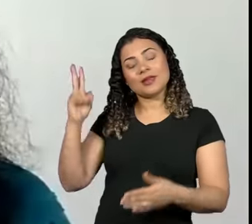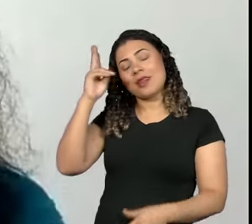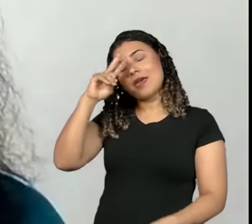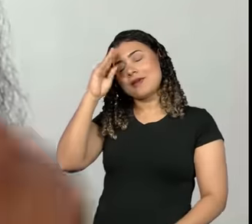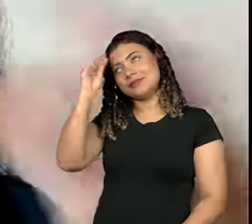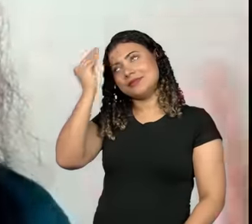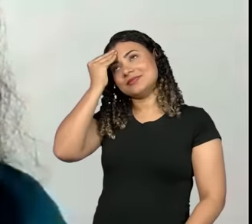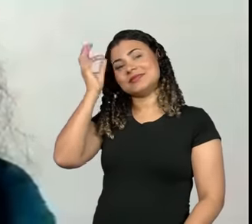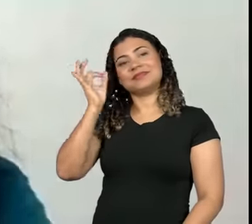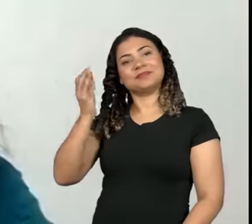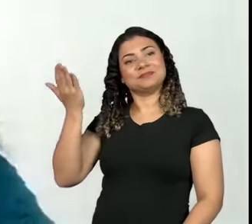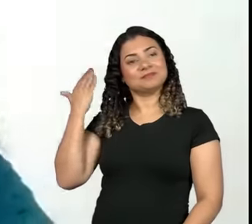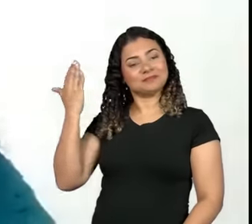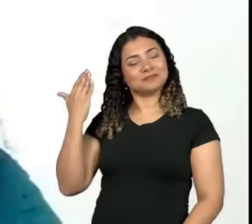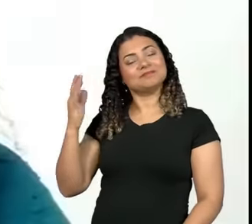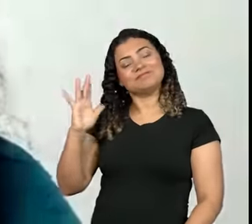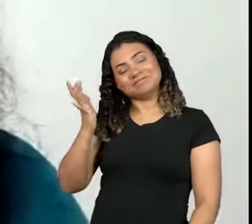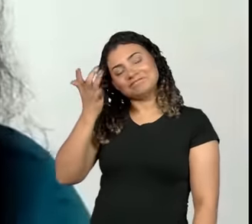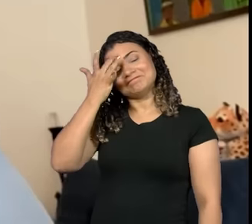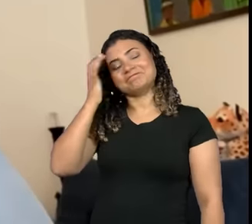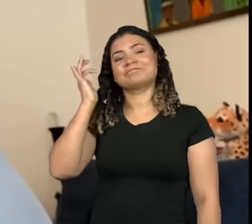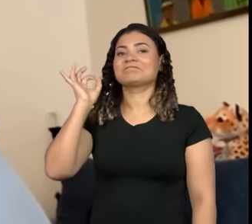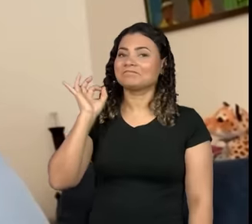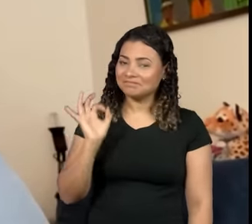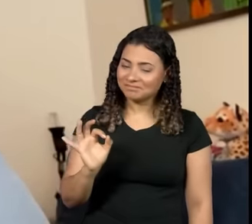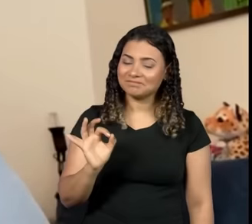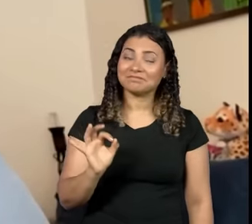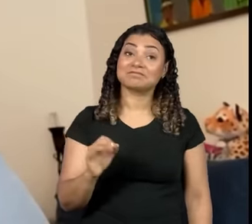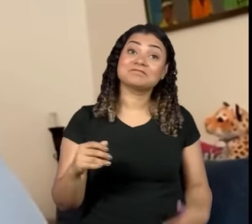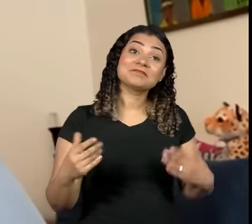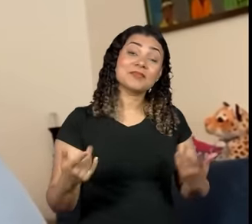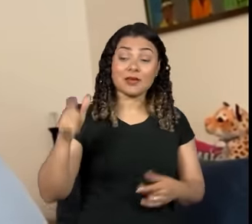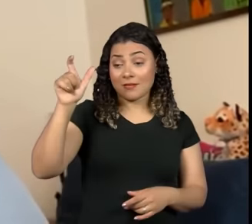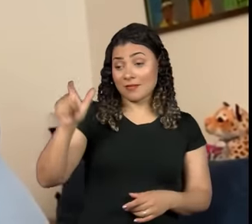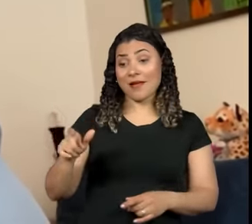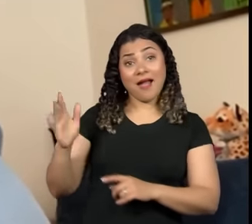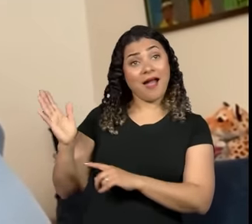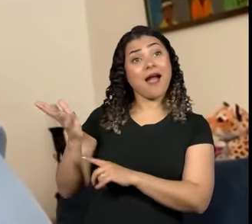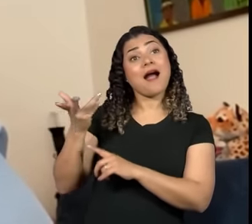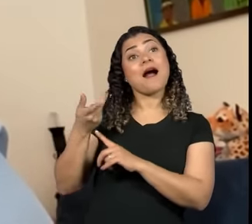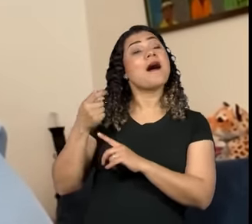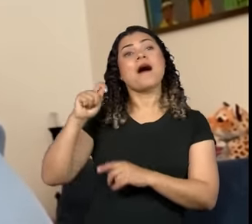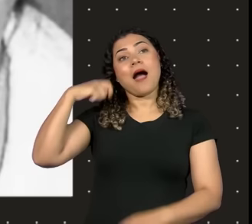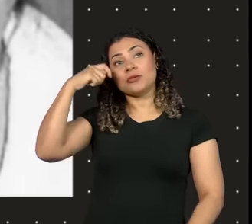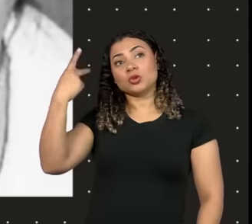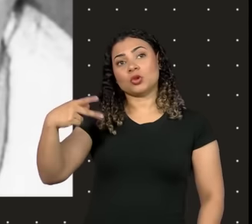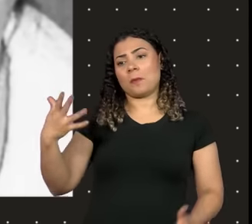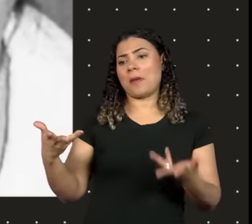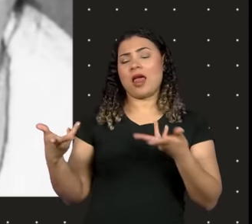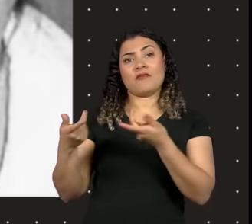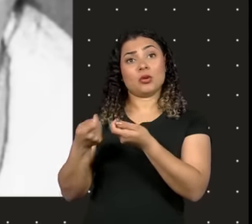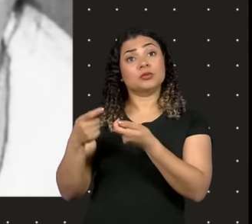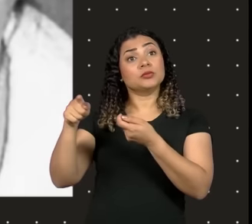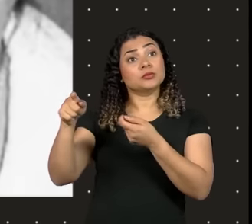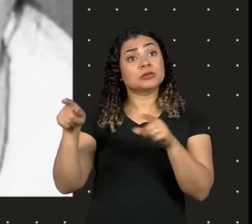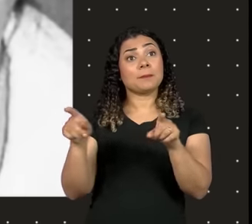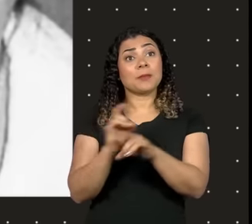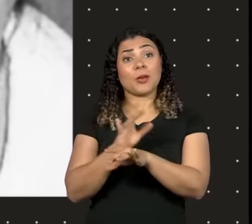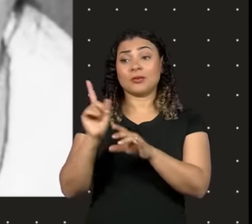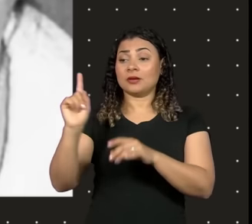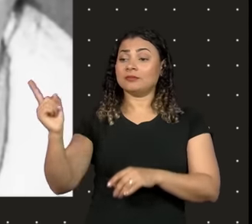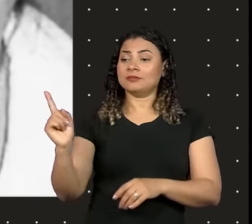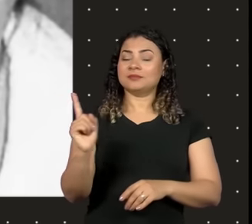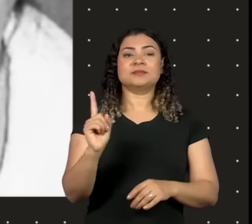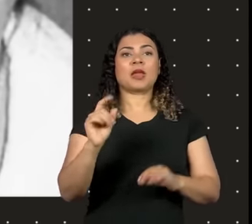Ficou assim, na memória, né? Porque além do ator maravilhoso que você é, você chegava pronto,